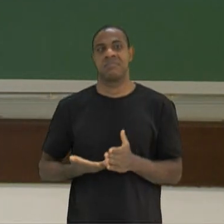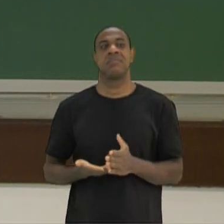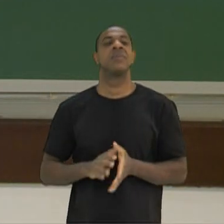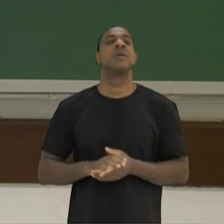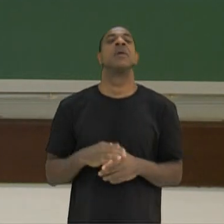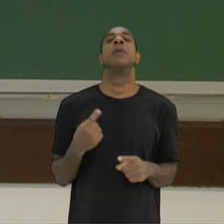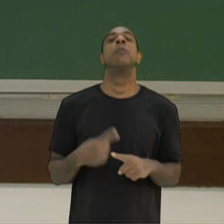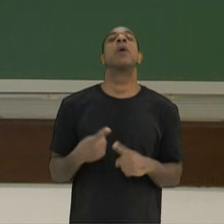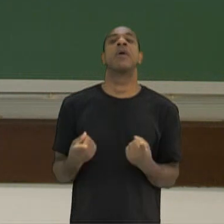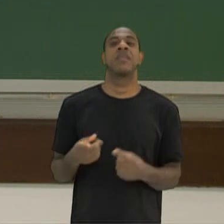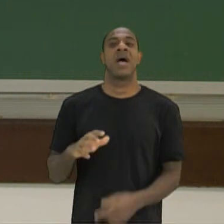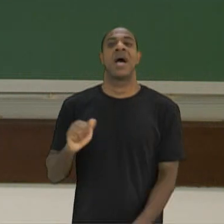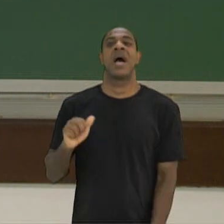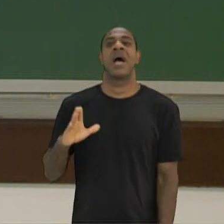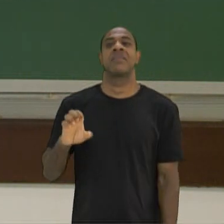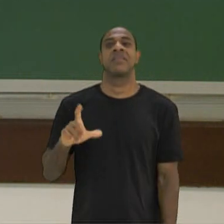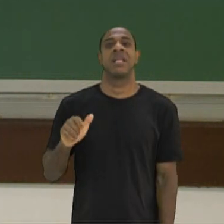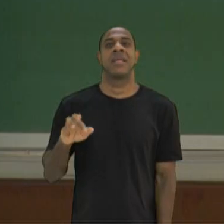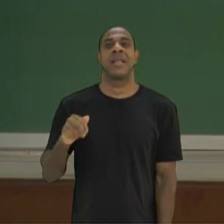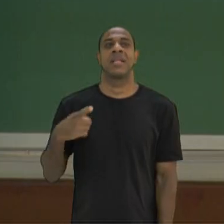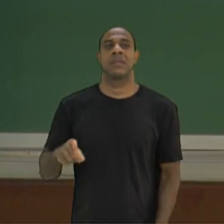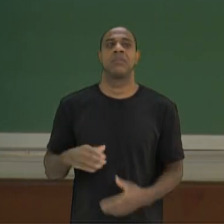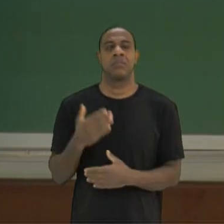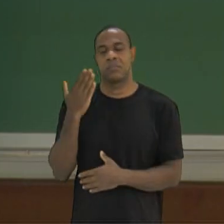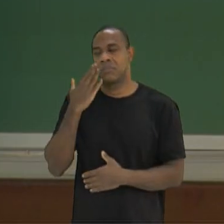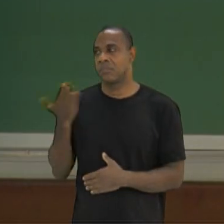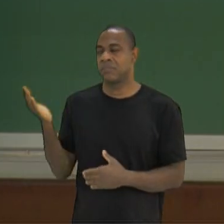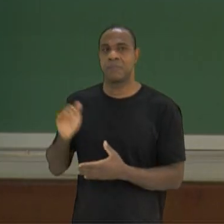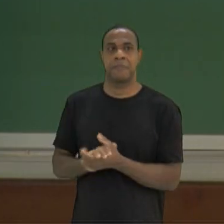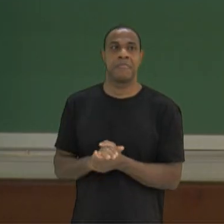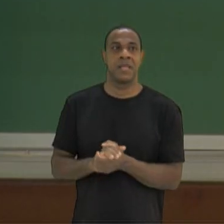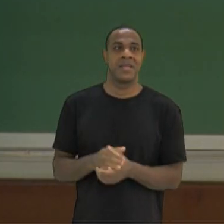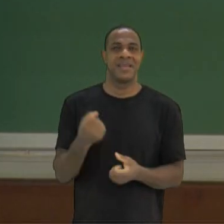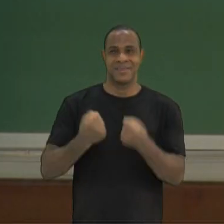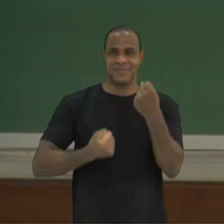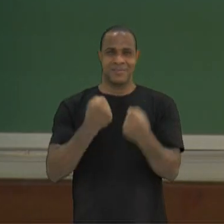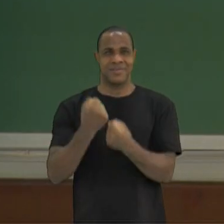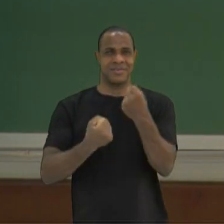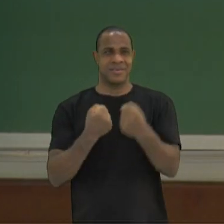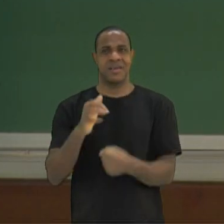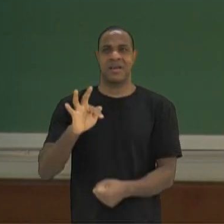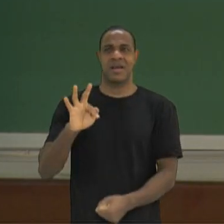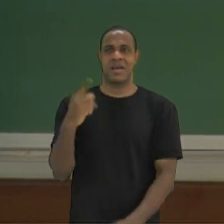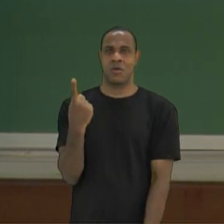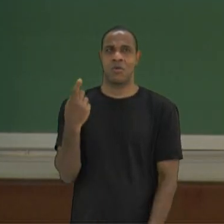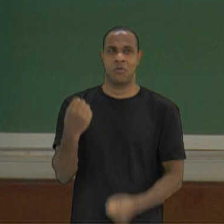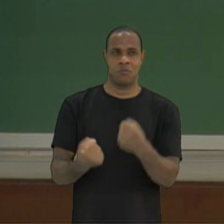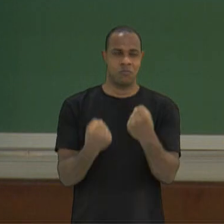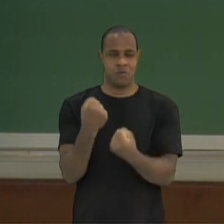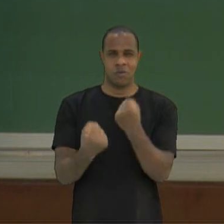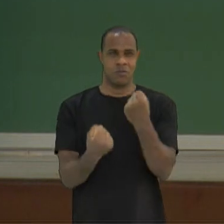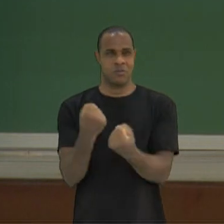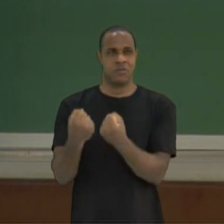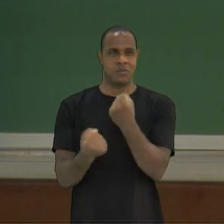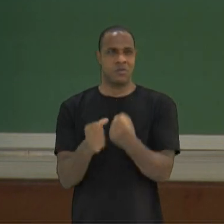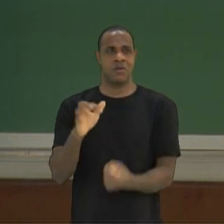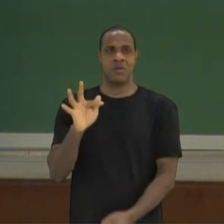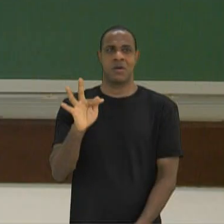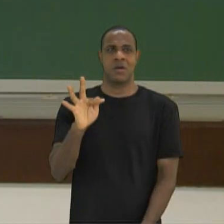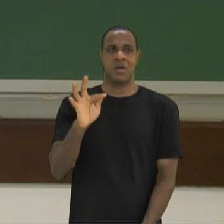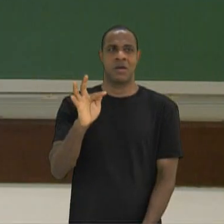gente começar a entender um pouquinho da aceleração. Lá na Fórmula 1, né? Esses carros que têm todo um formato diferente,